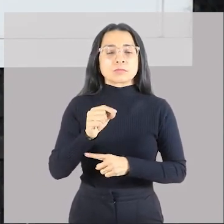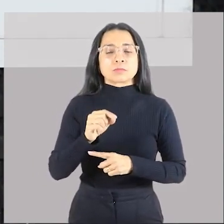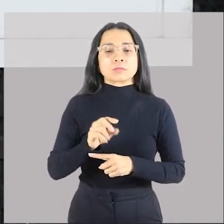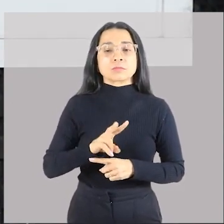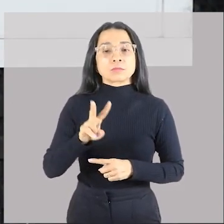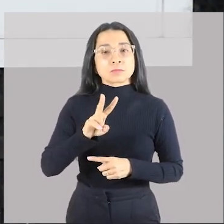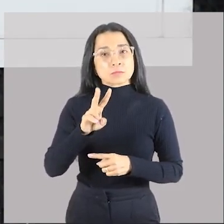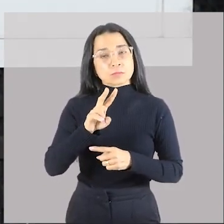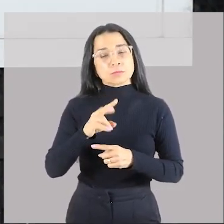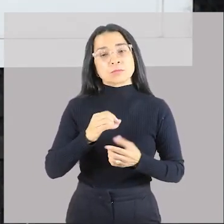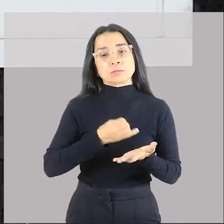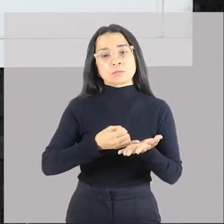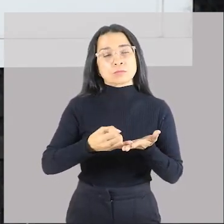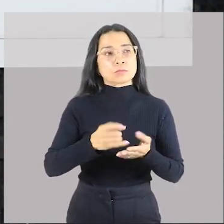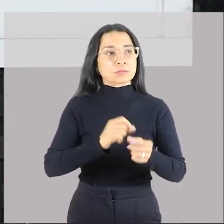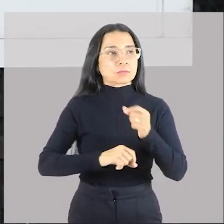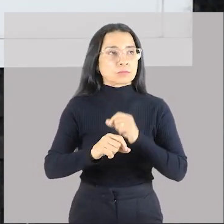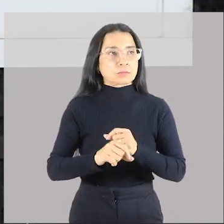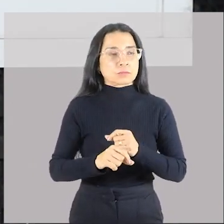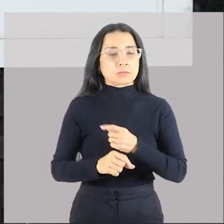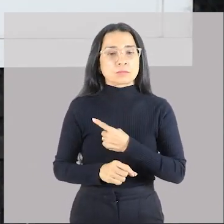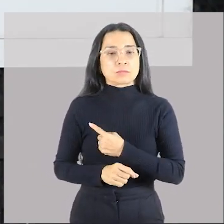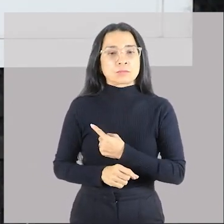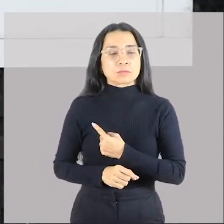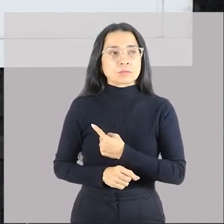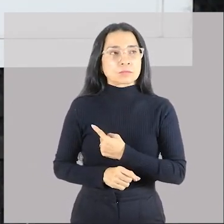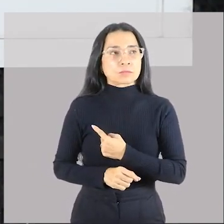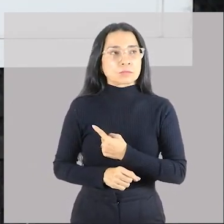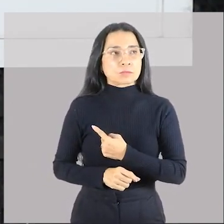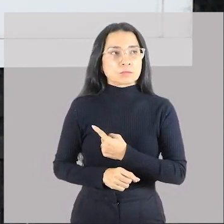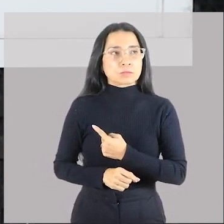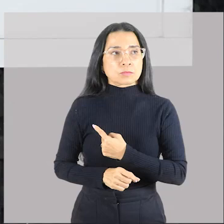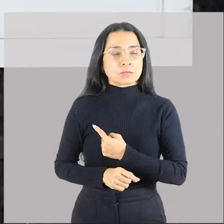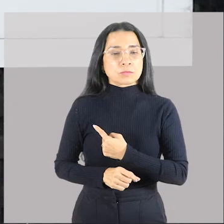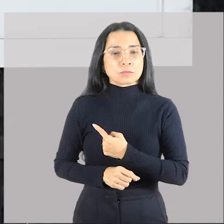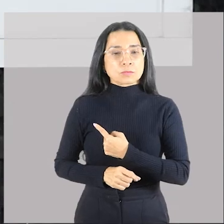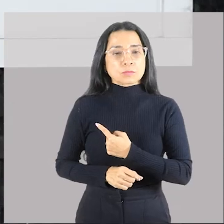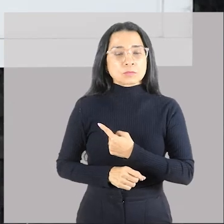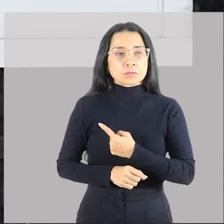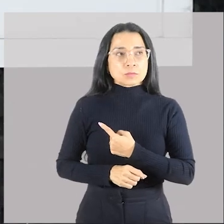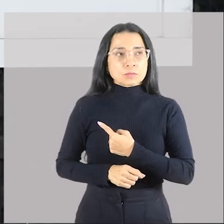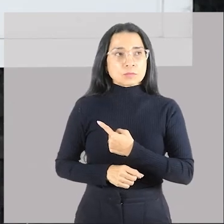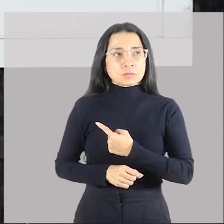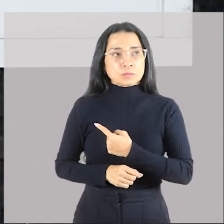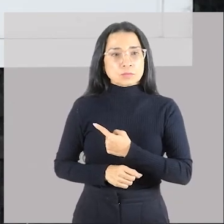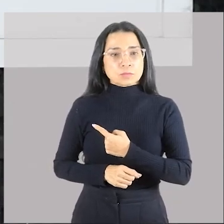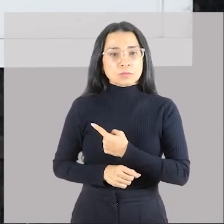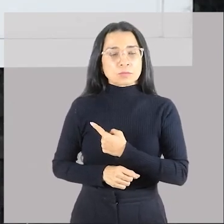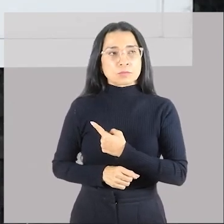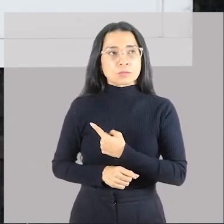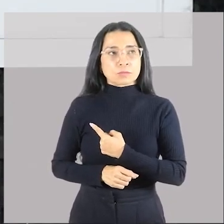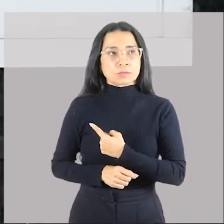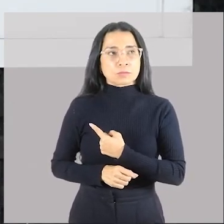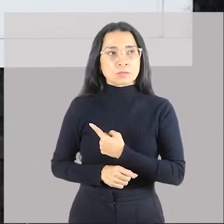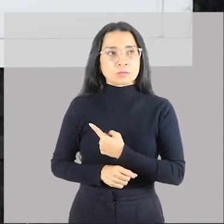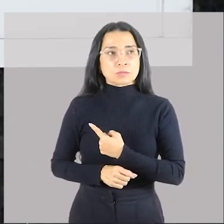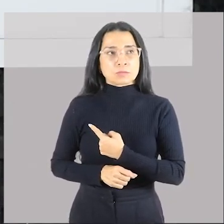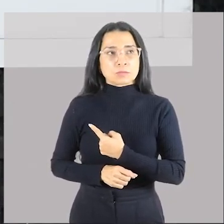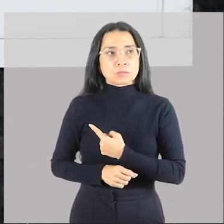aqui, ó. Ou seja, o valor no instante 0, que é o valor inicial, é 20 mil